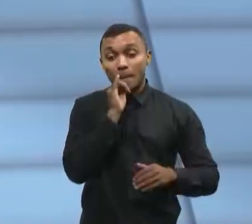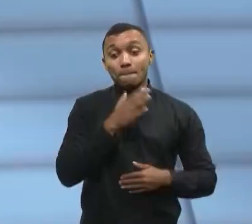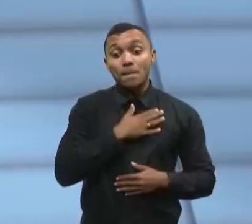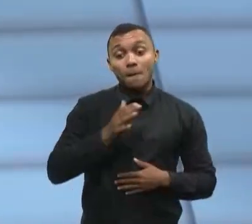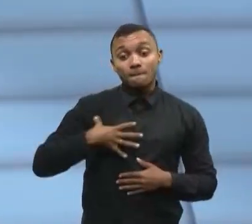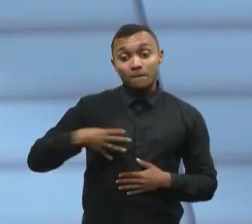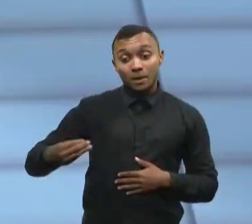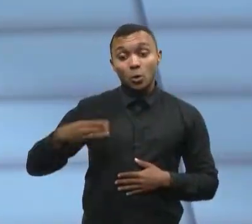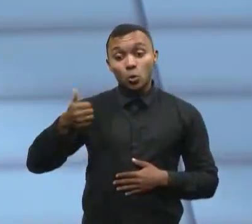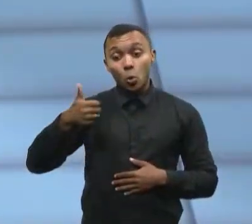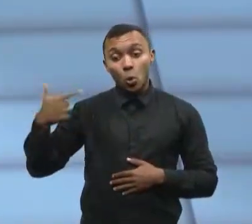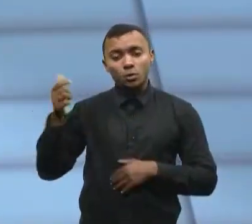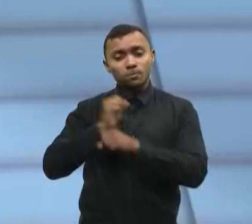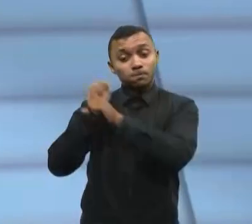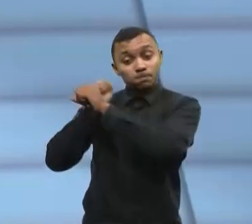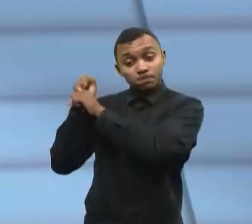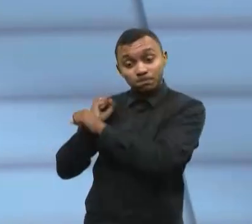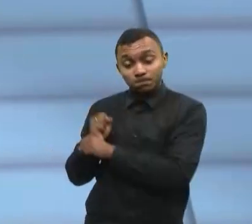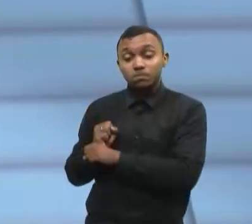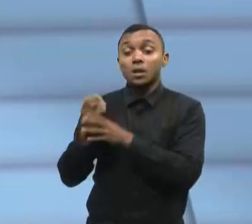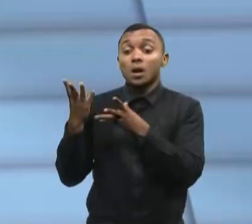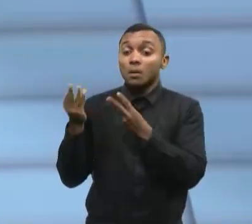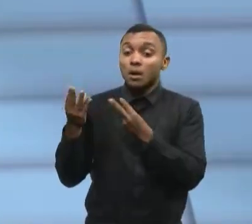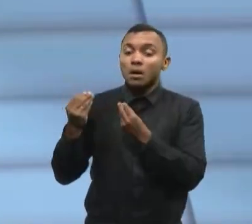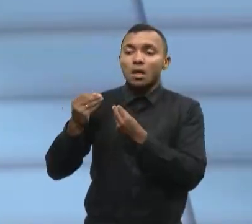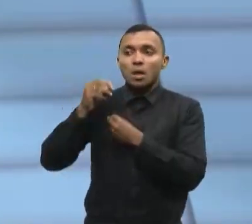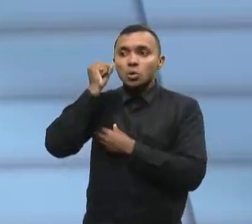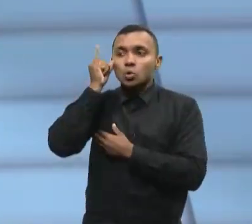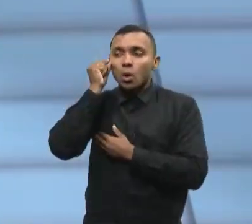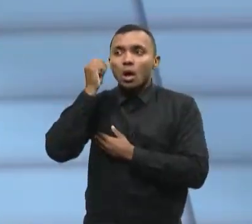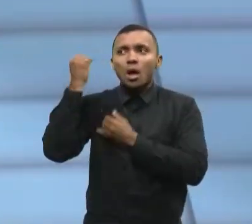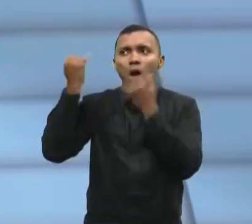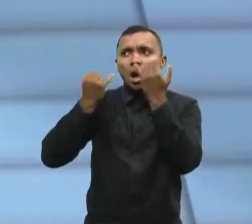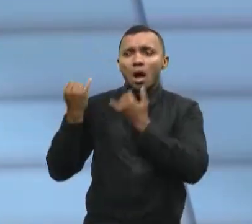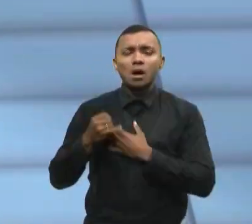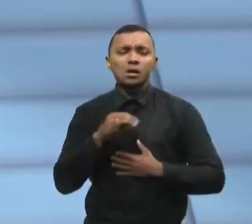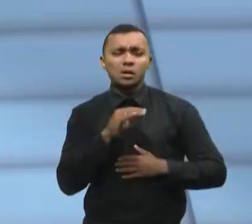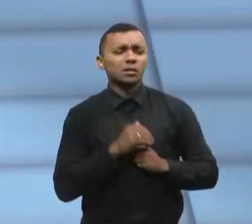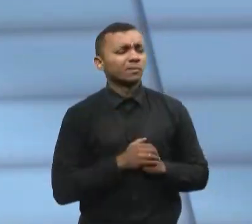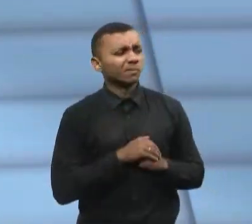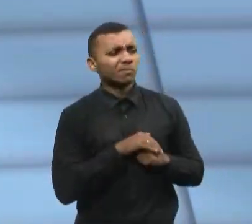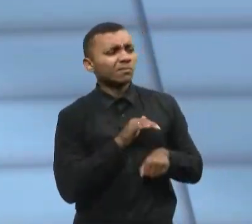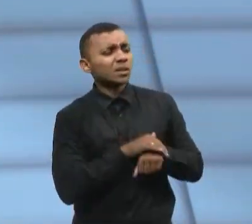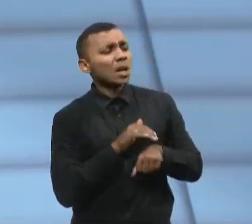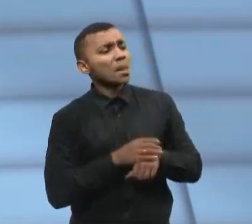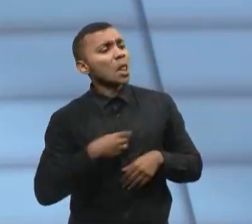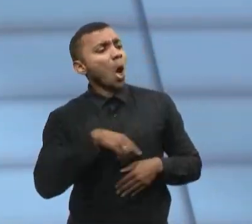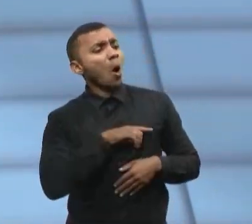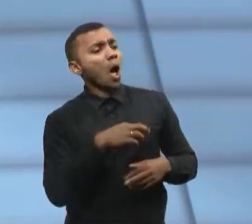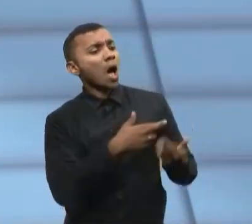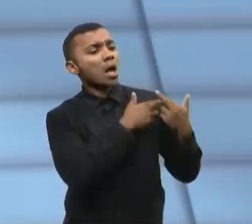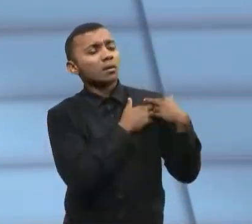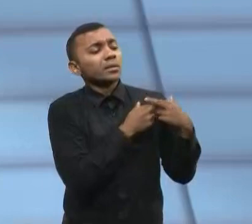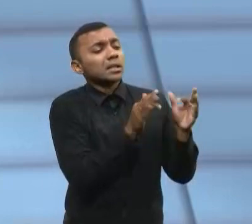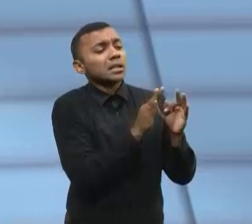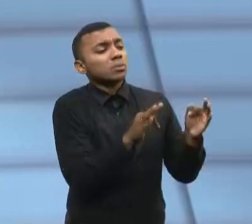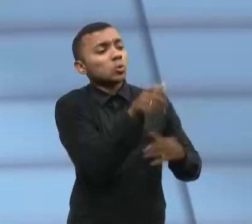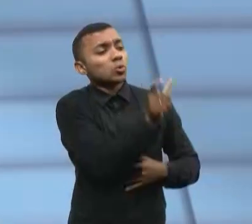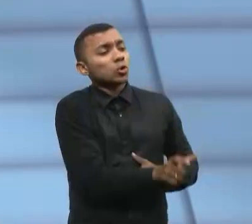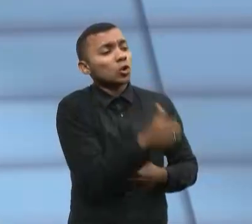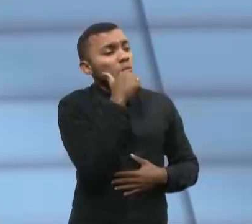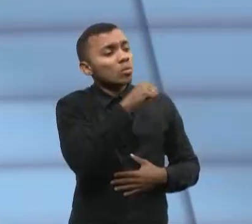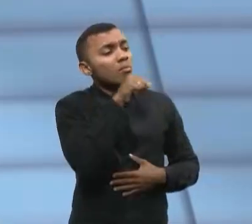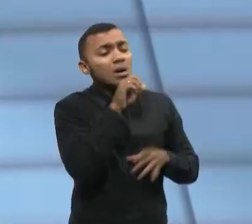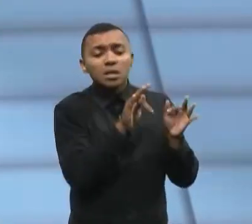anos atrás, eu ouvia muito a fala de, desde que a gente toma conta, você é só mãe, seja só